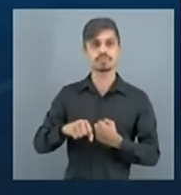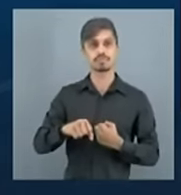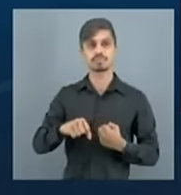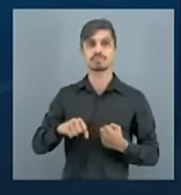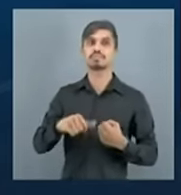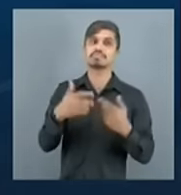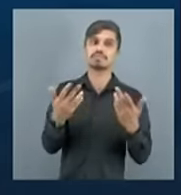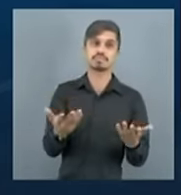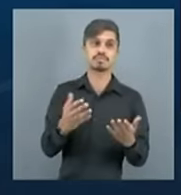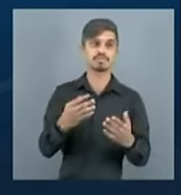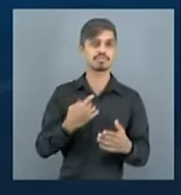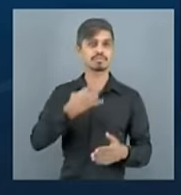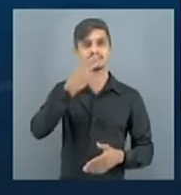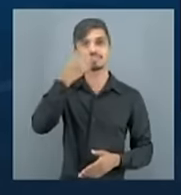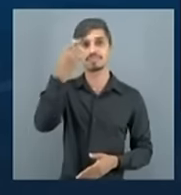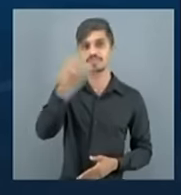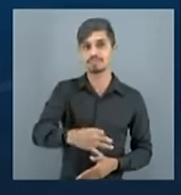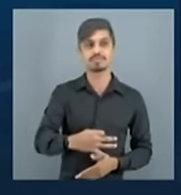que,